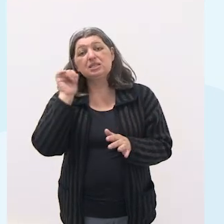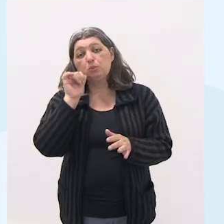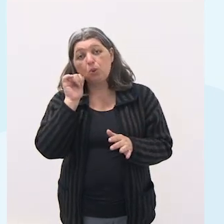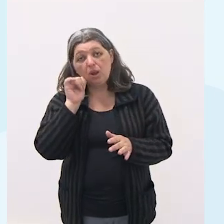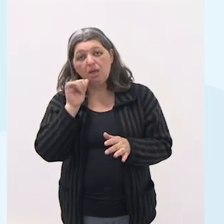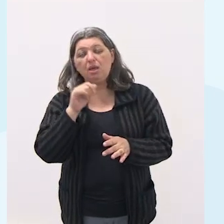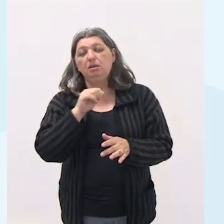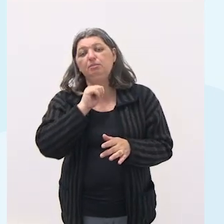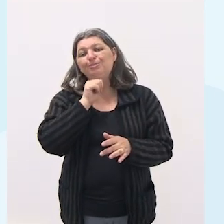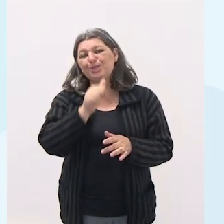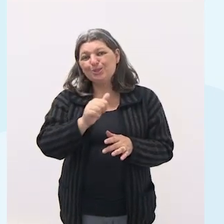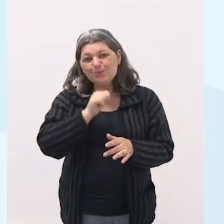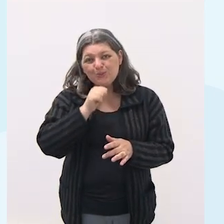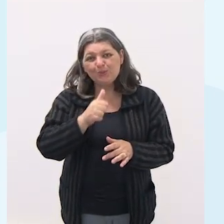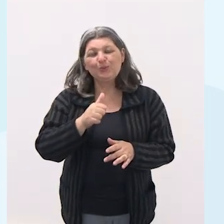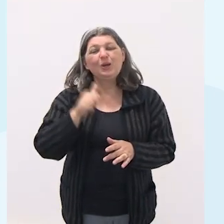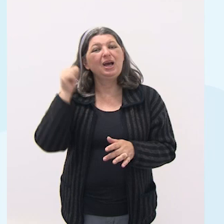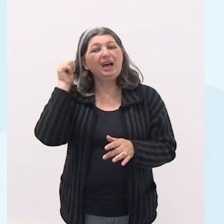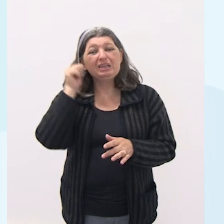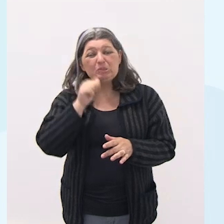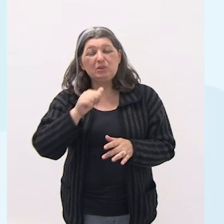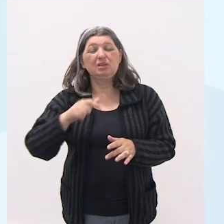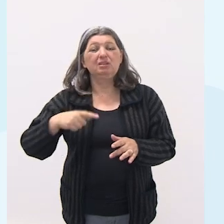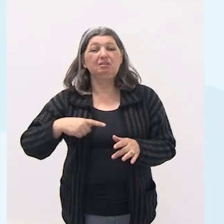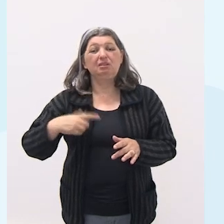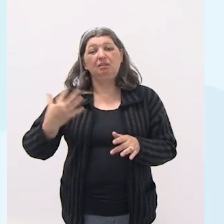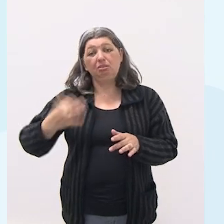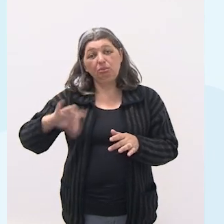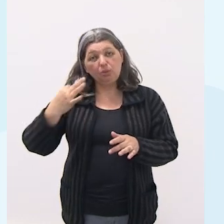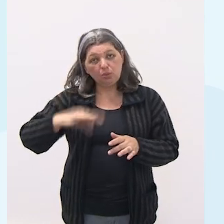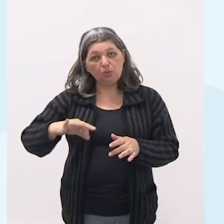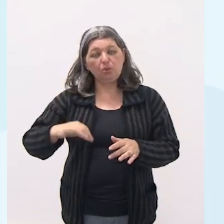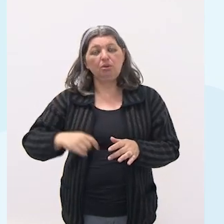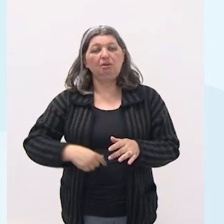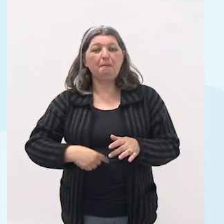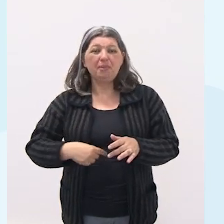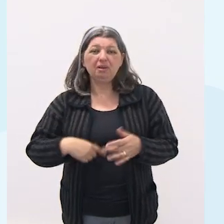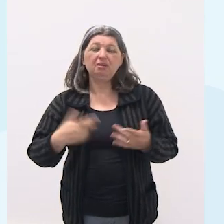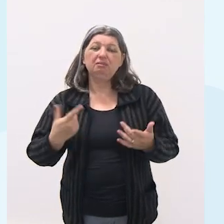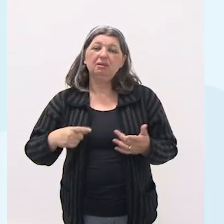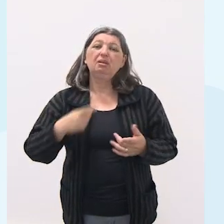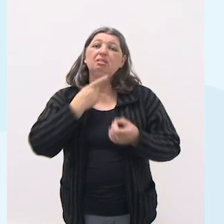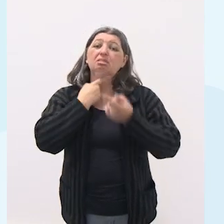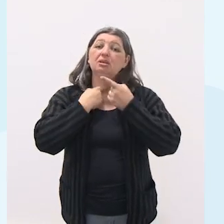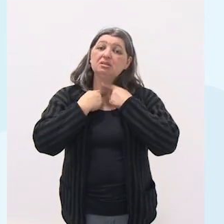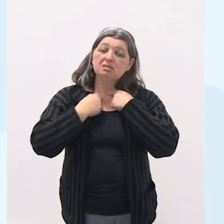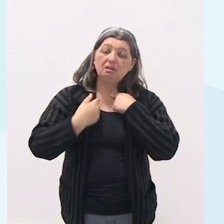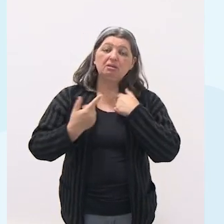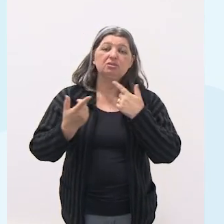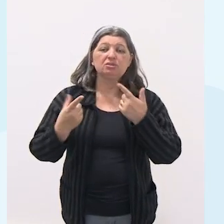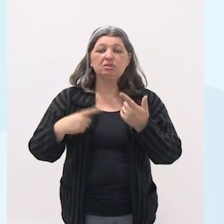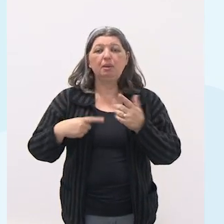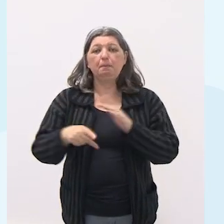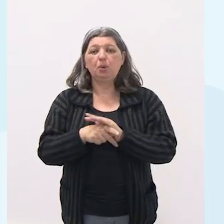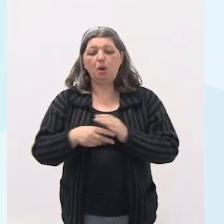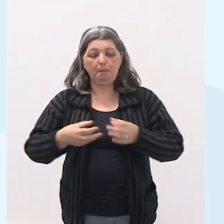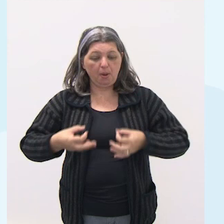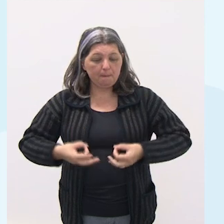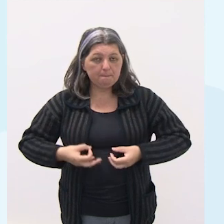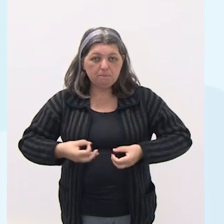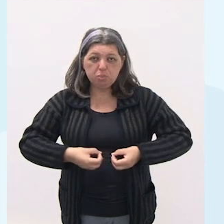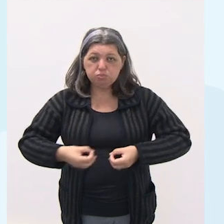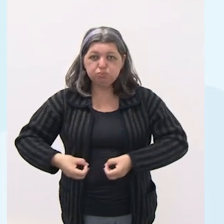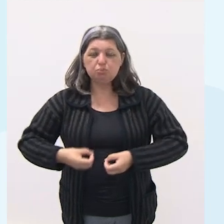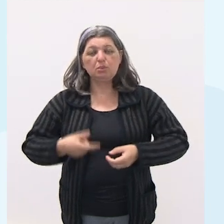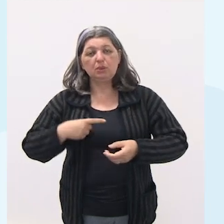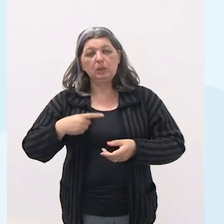têm cólica, essas mulheres têm infecção urinária, essas mulheres têm desejo, essas mulheres têm mioma, essas mulheres têm nódulos